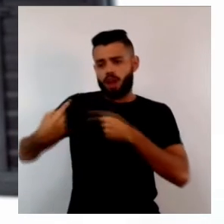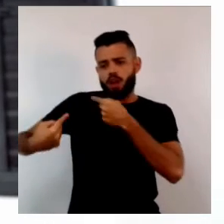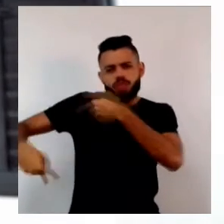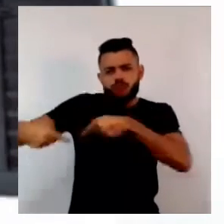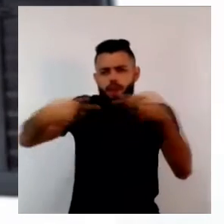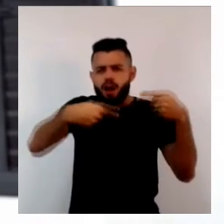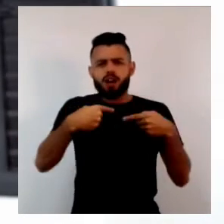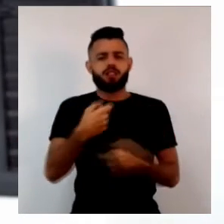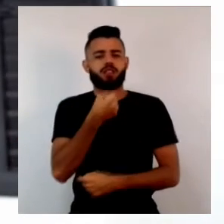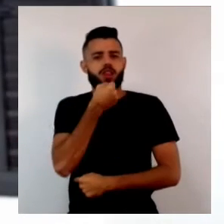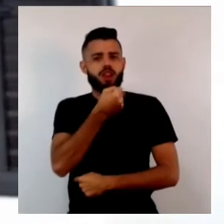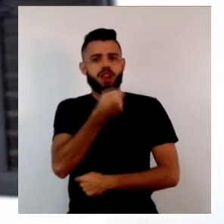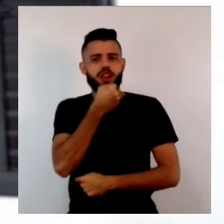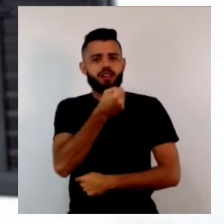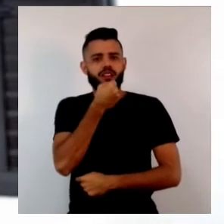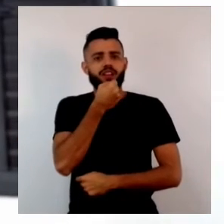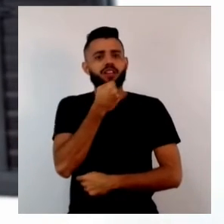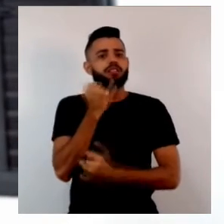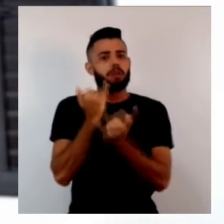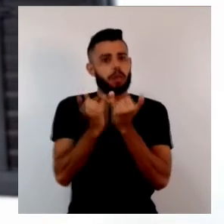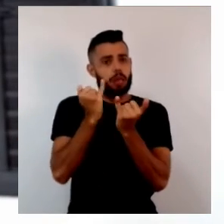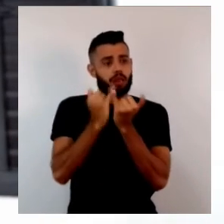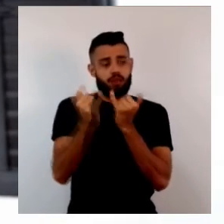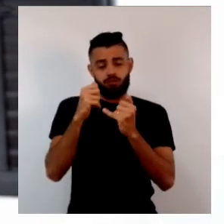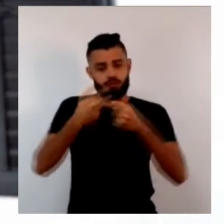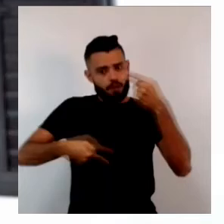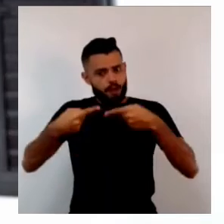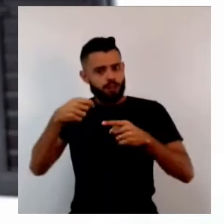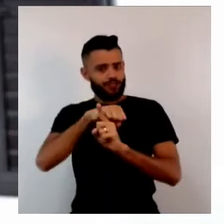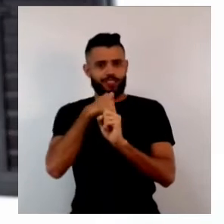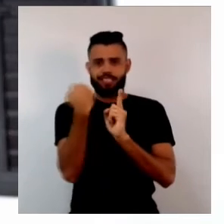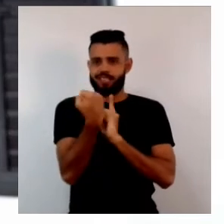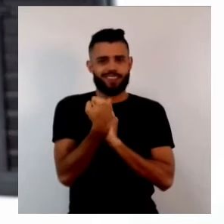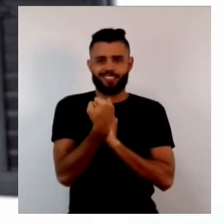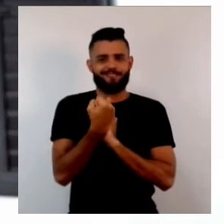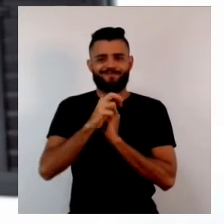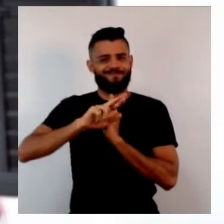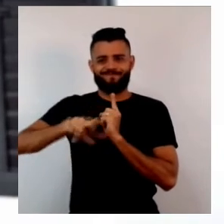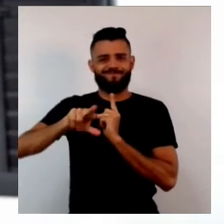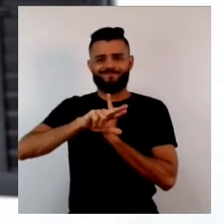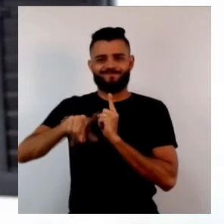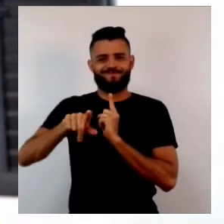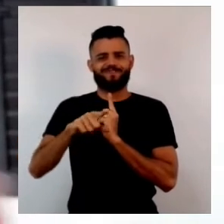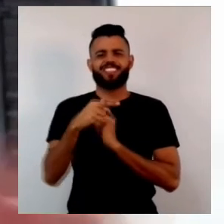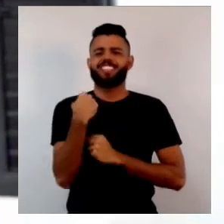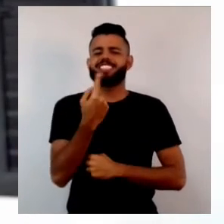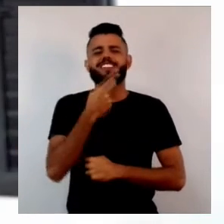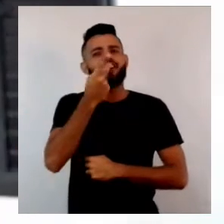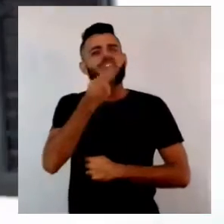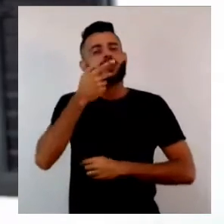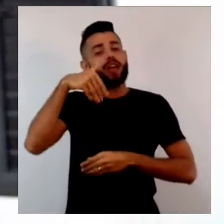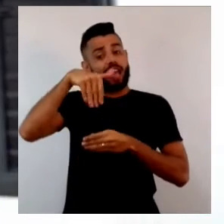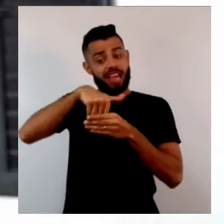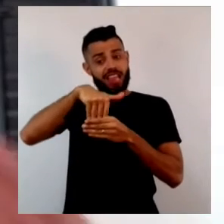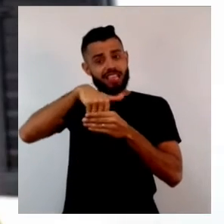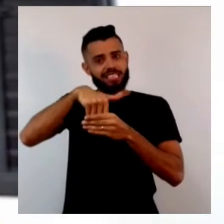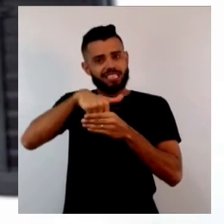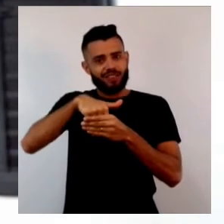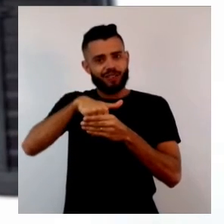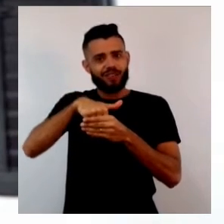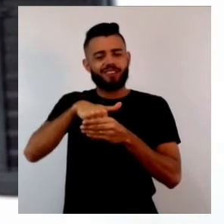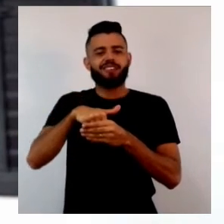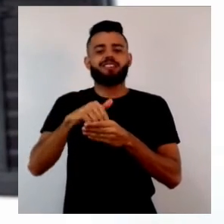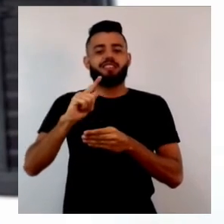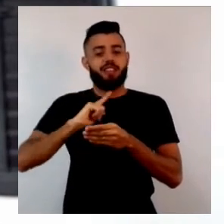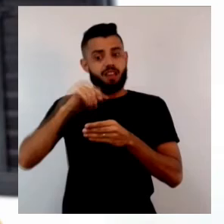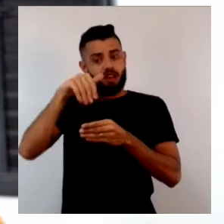distante do debate da sociedade. A gente, falando aqui de eleições, viu uma eleição e mais do que uma eleição,